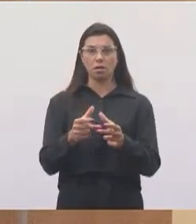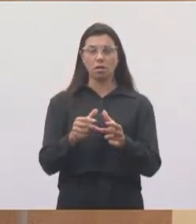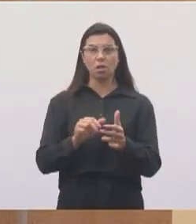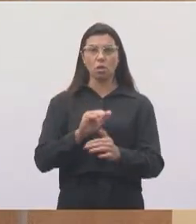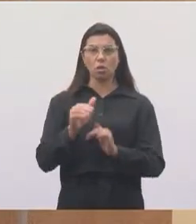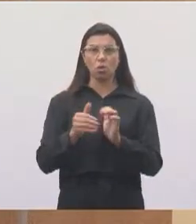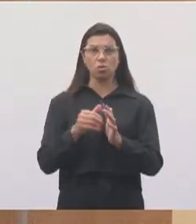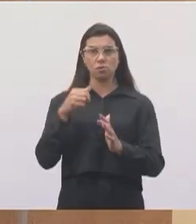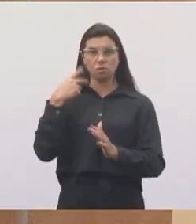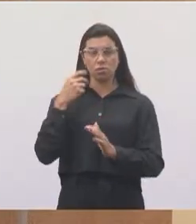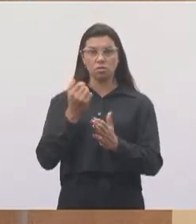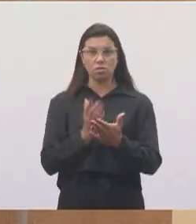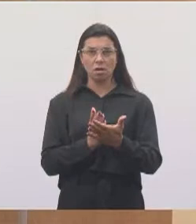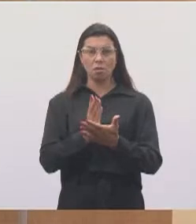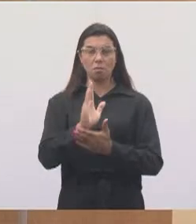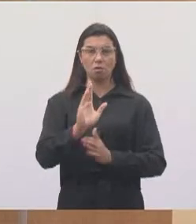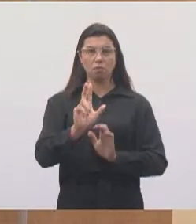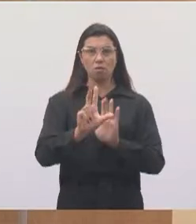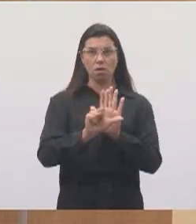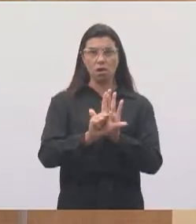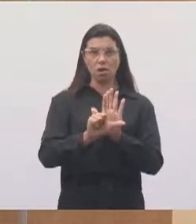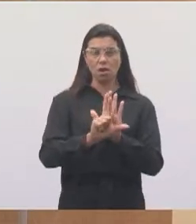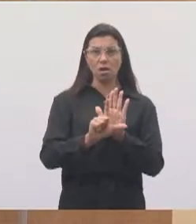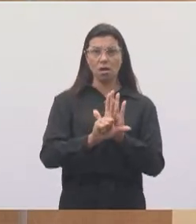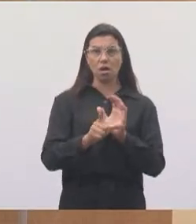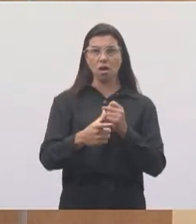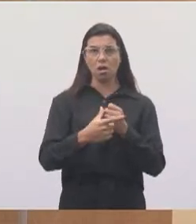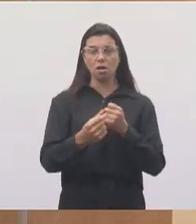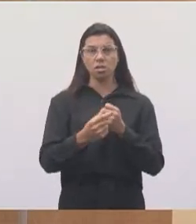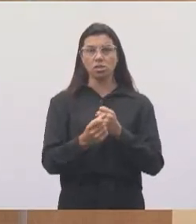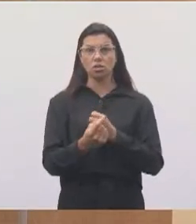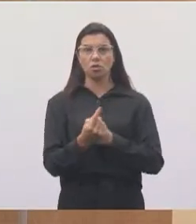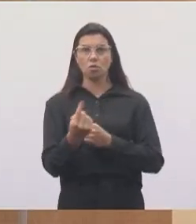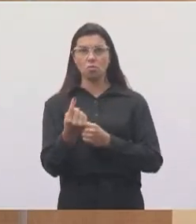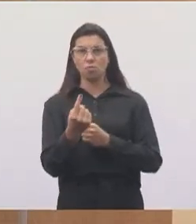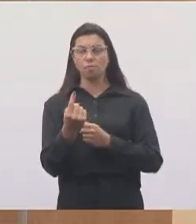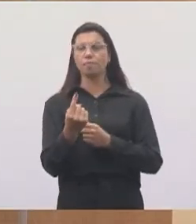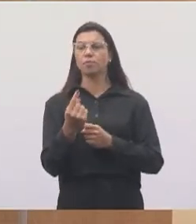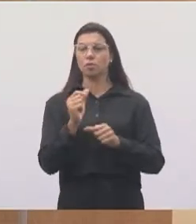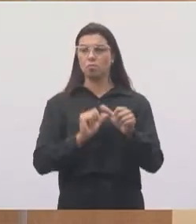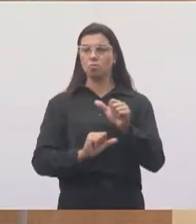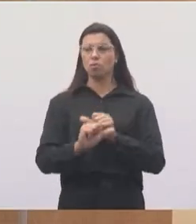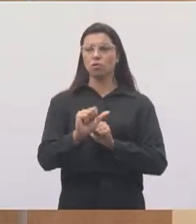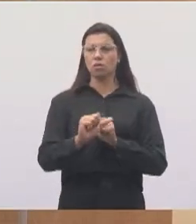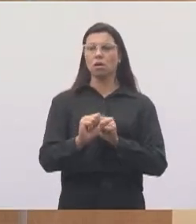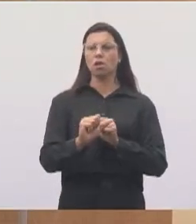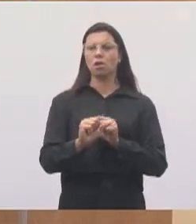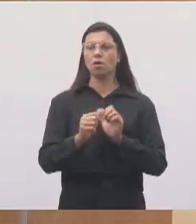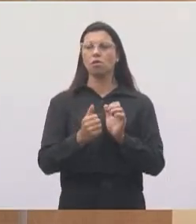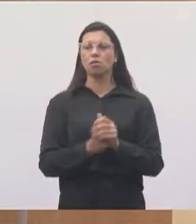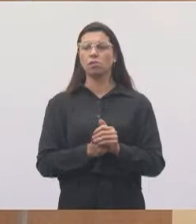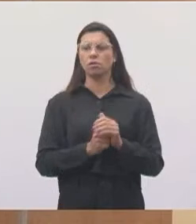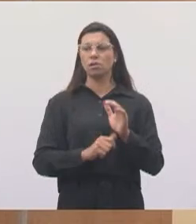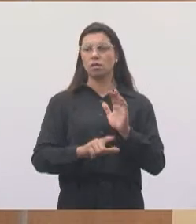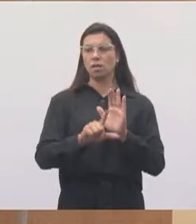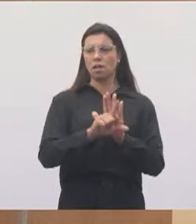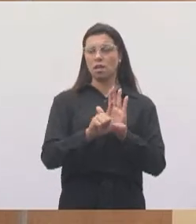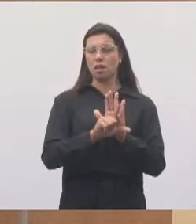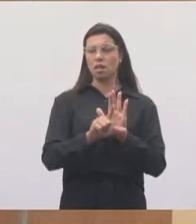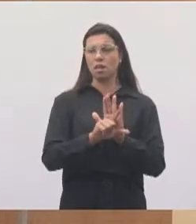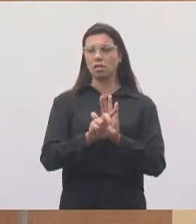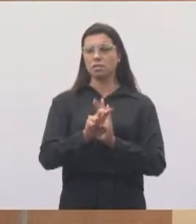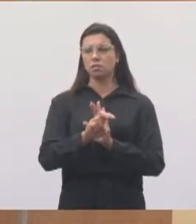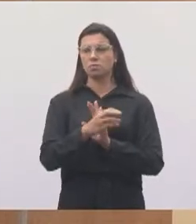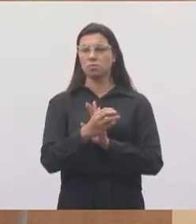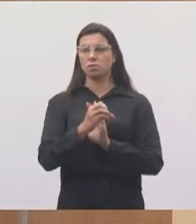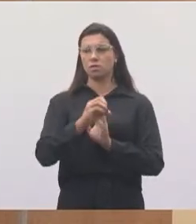sanciona e promulga a seguinte lei. Artigo 1º. Fica alterado o anexo 1 da Lei número 5.307,